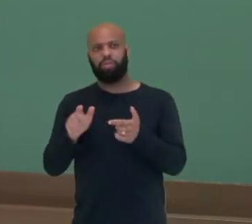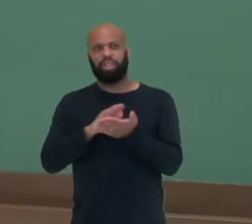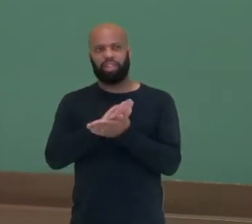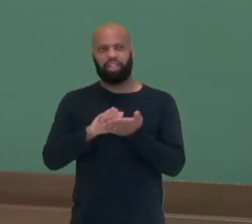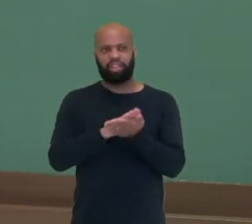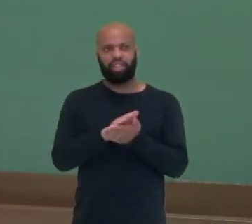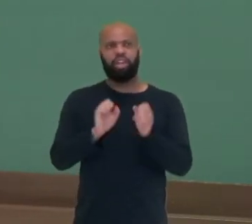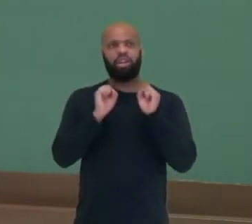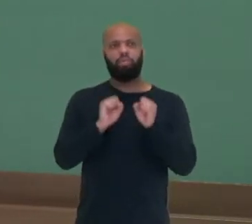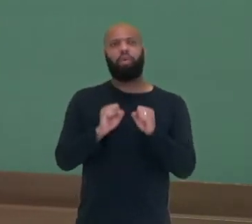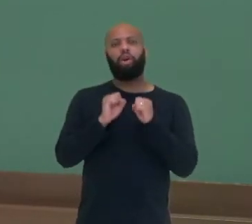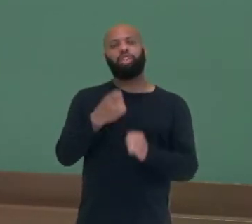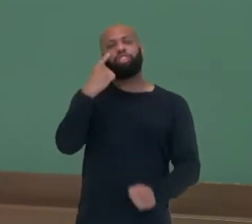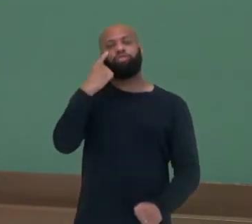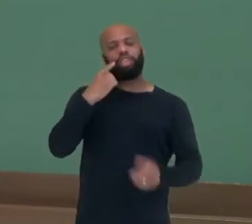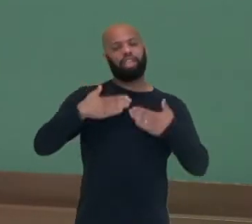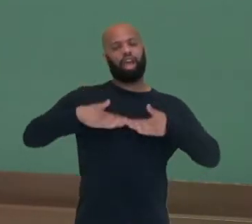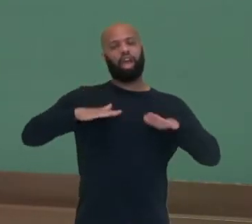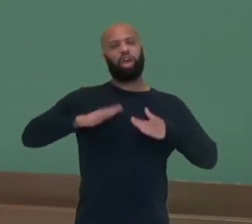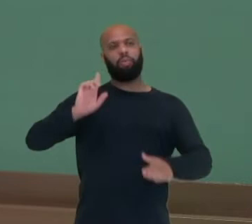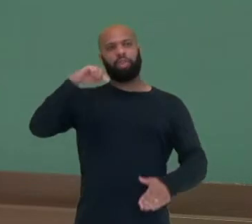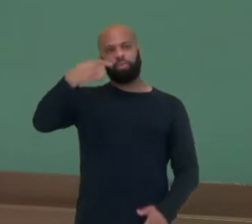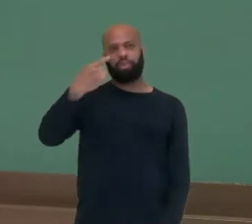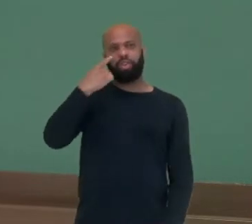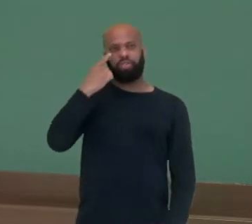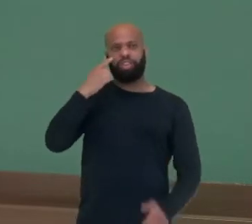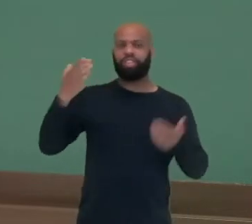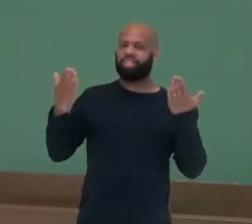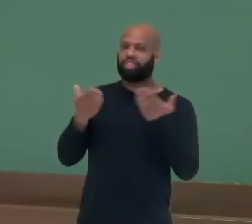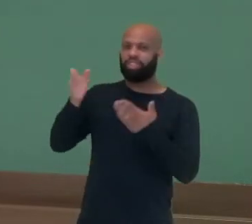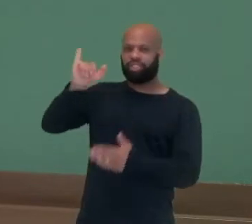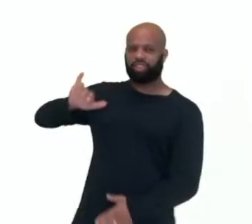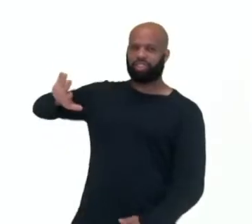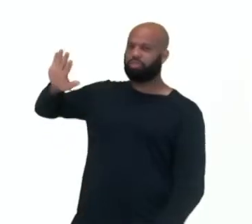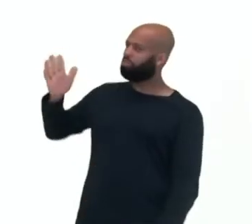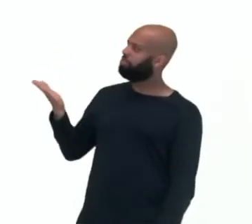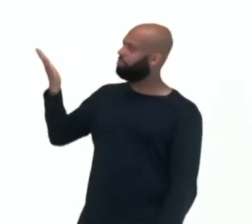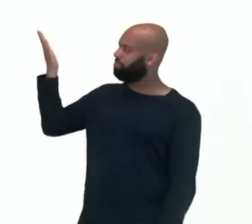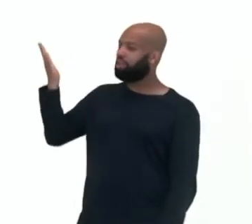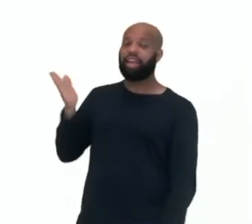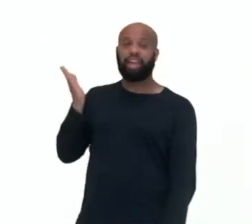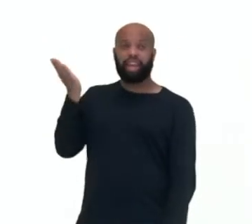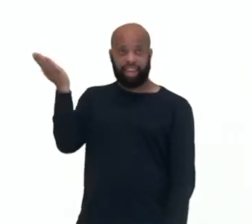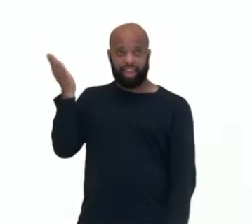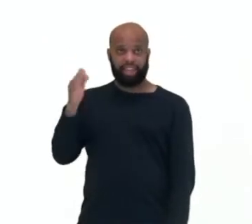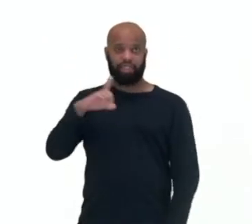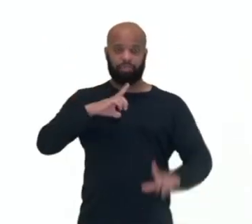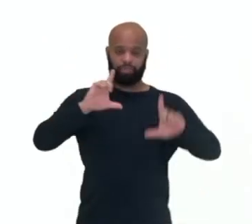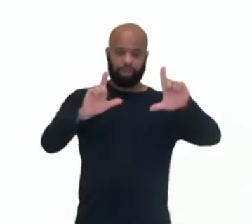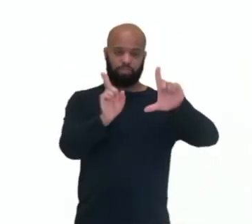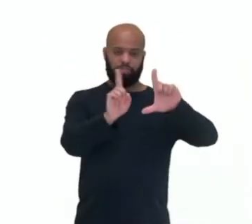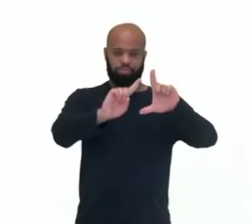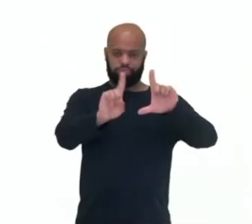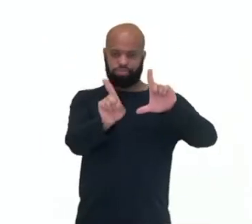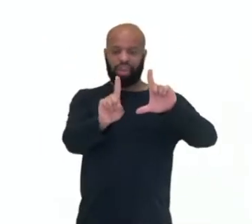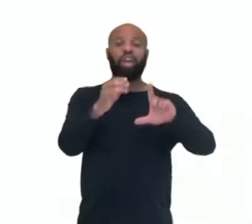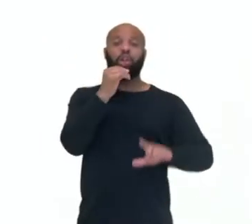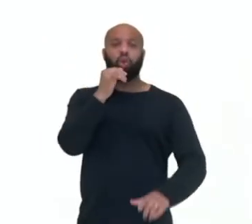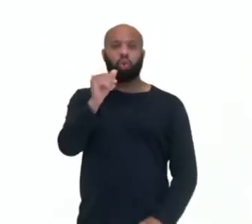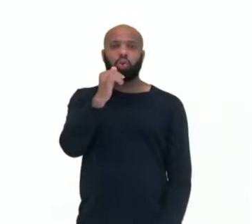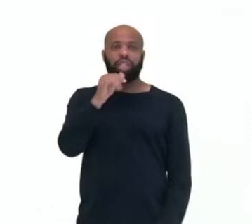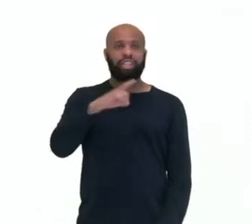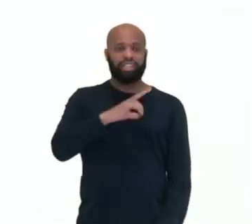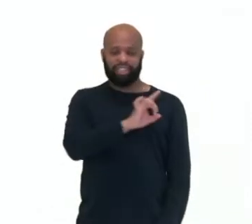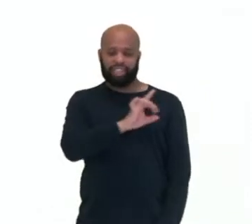Você pode olhar com calma depois. Mas repare bem na imagem. Esse relógio de luz, cada casa,